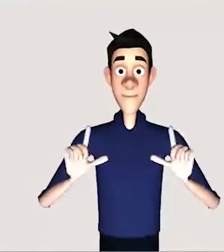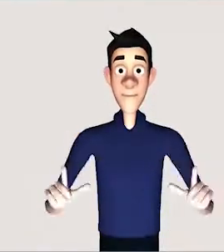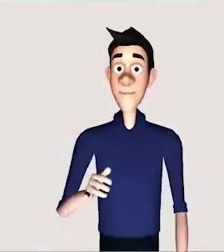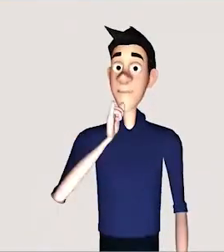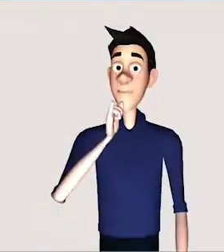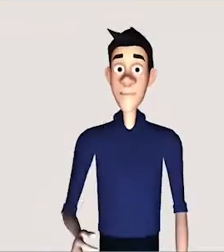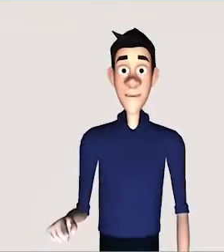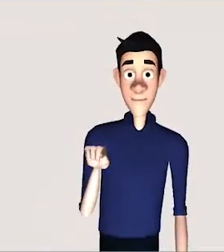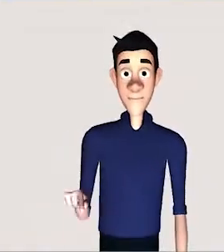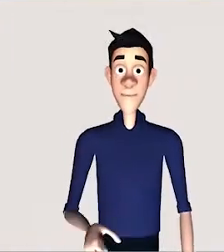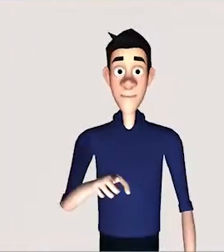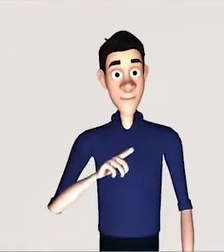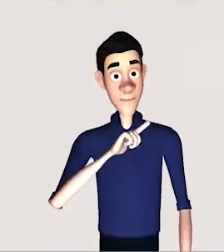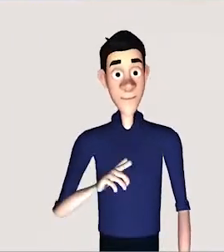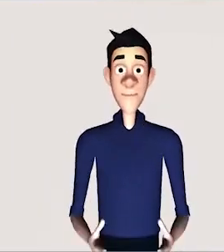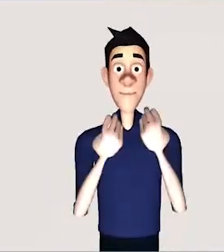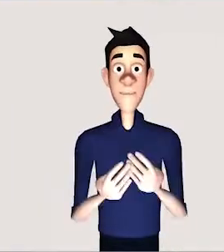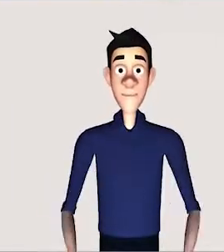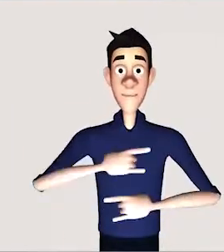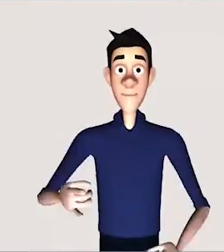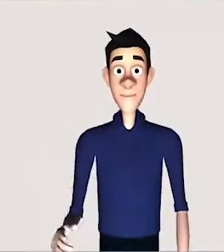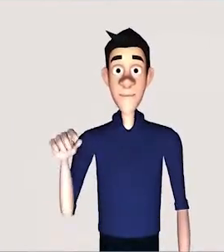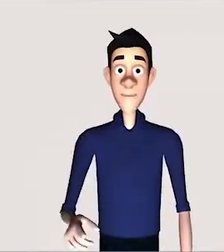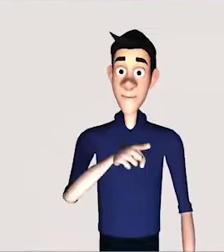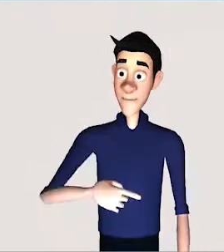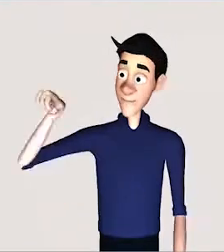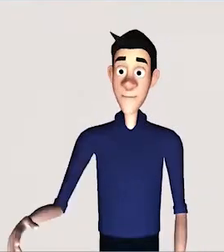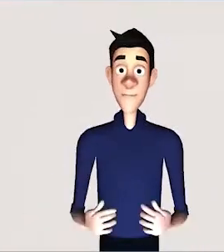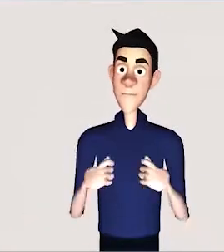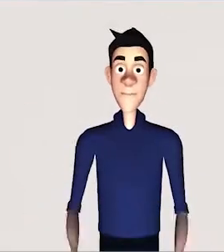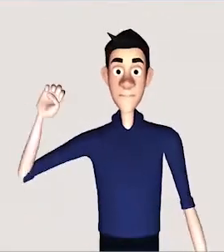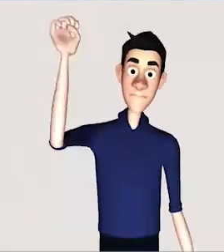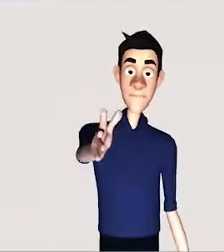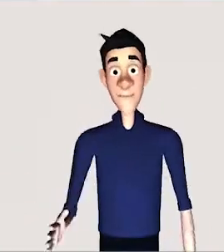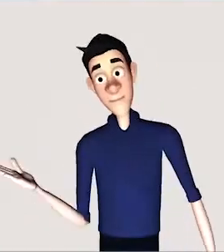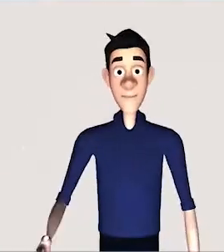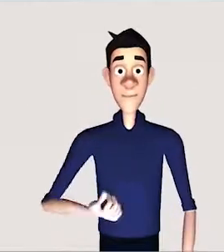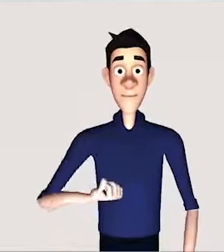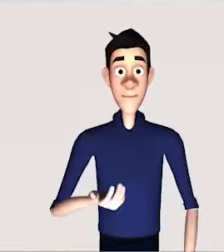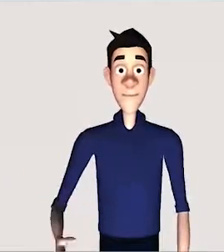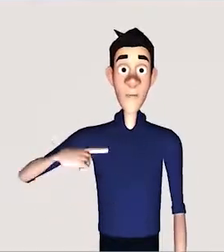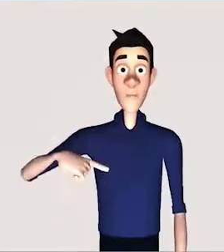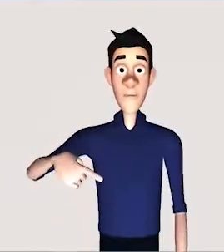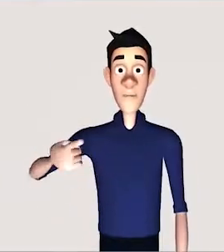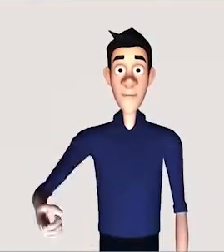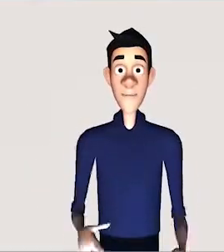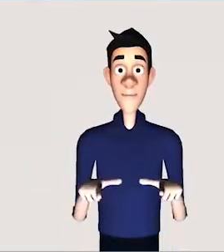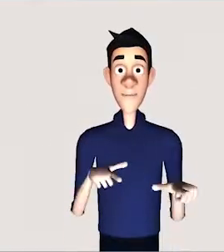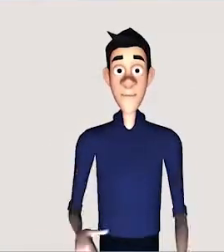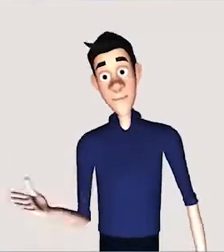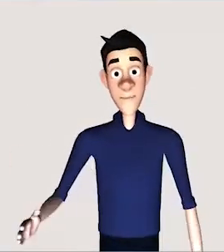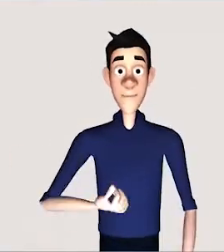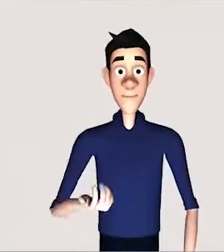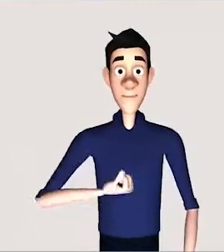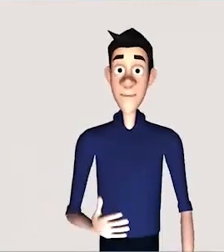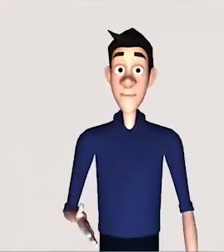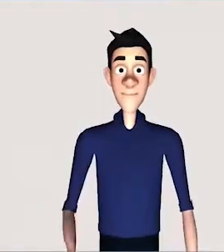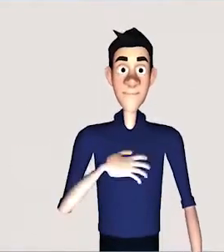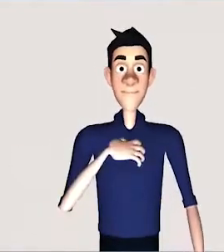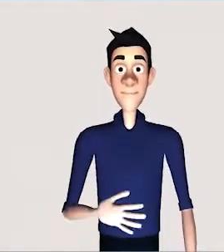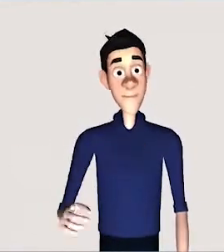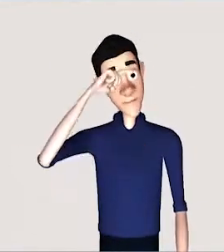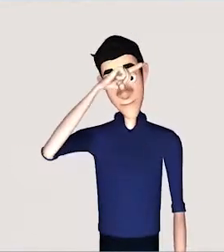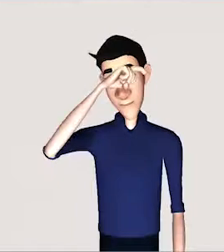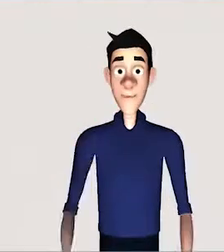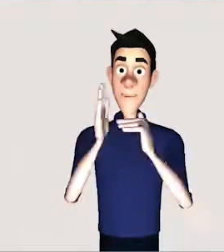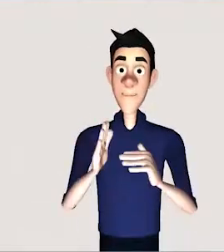demorado o trabalho de você analisar. Você tabular esses dados, colocar isso numa planilha, por exemplo, aí você tem várias